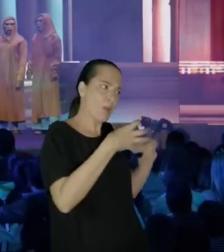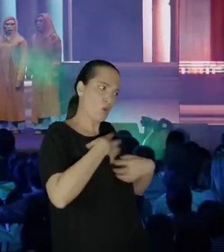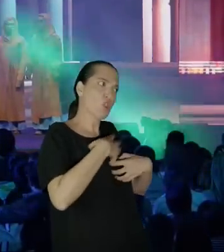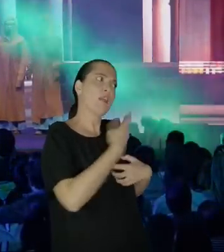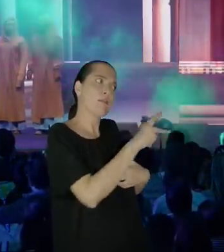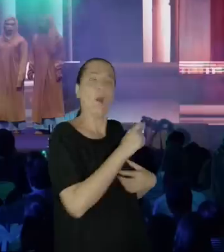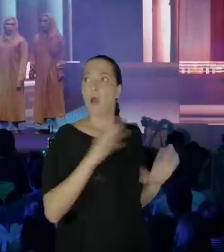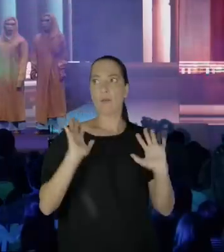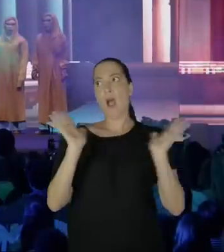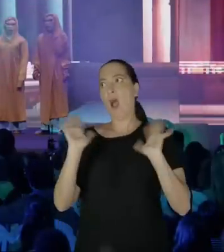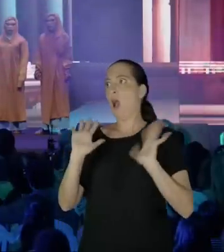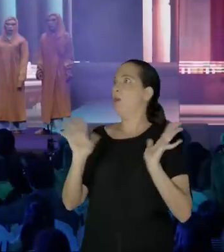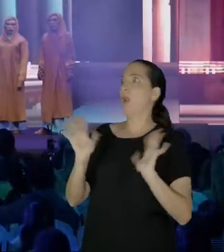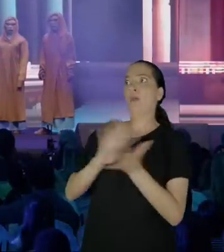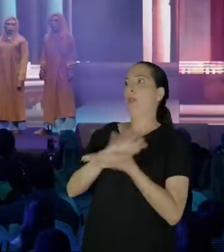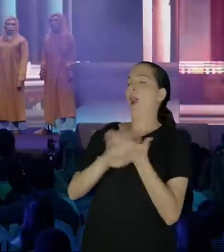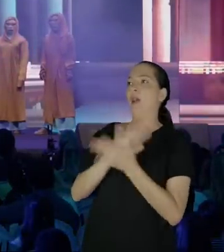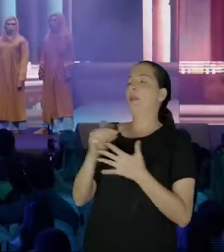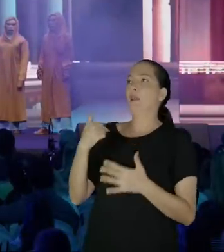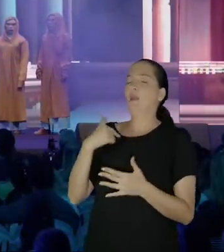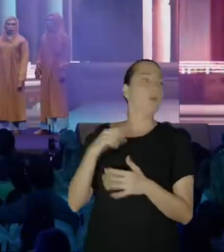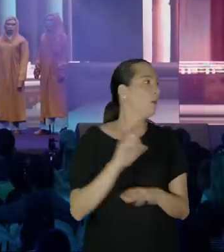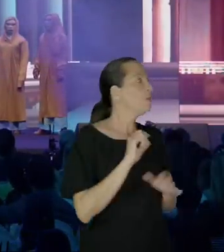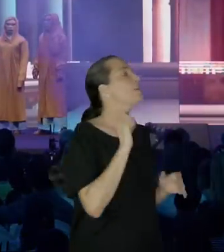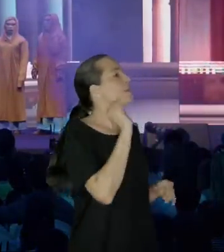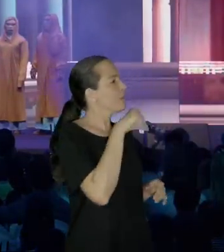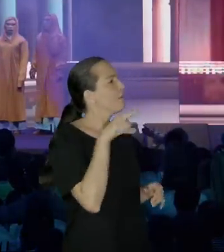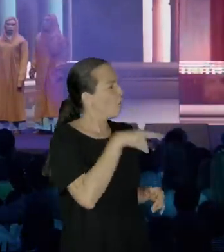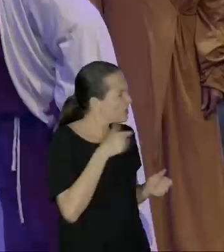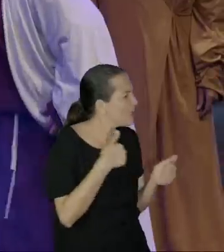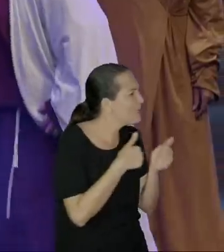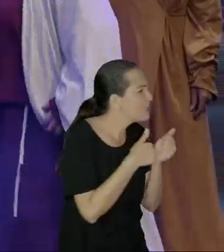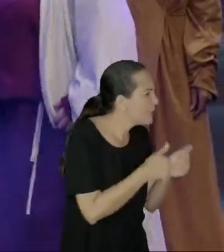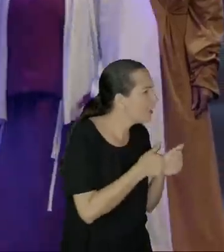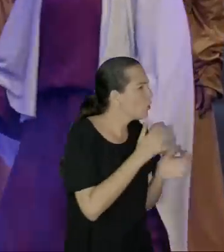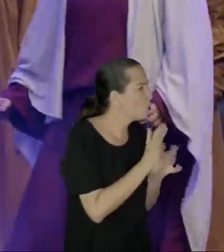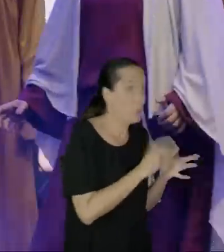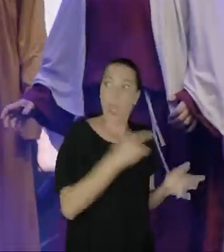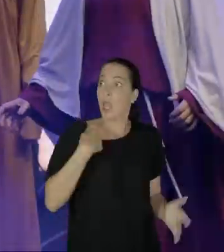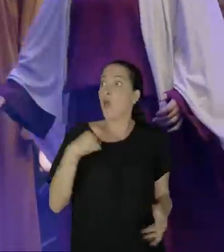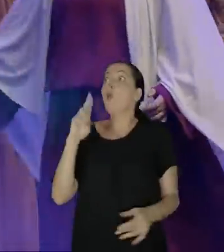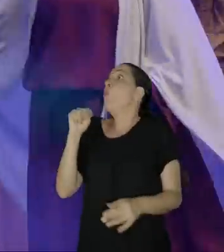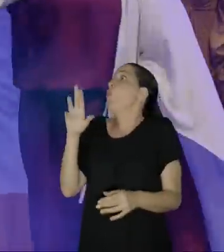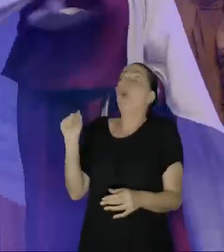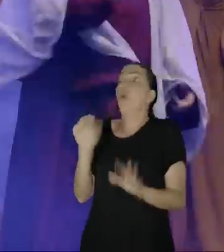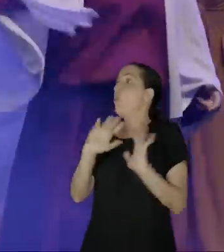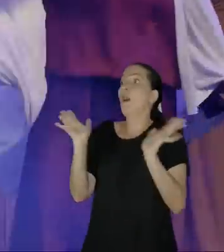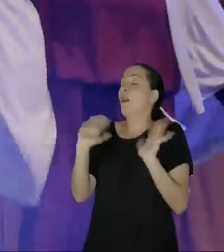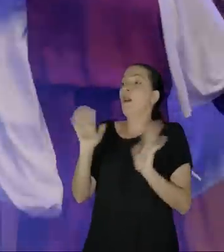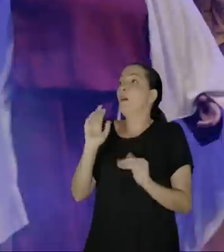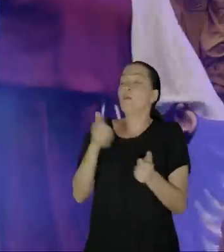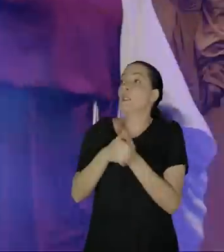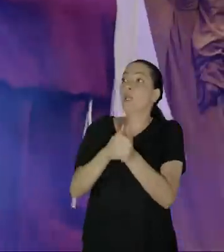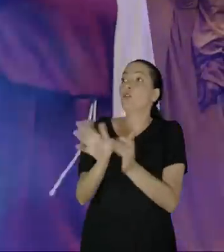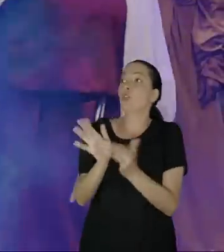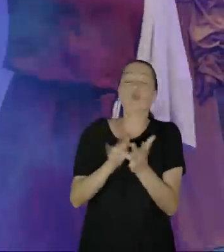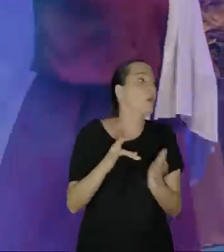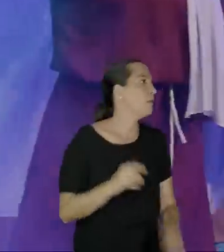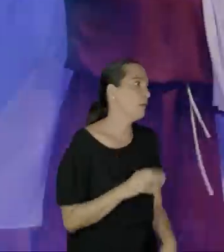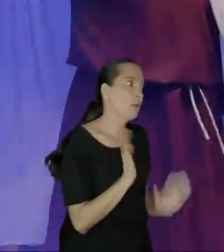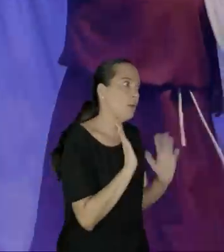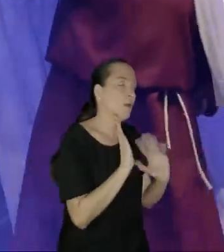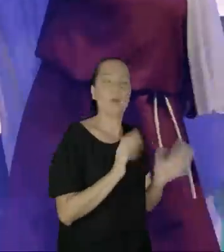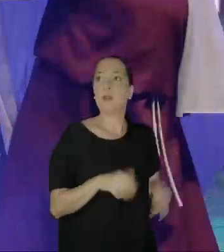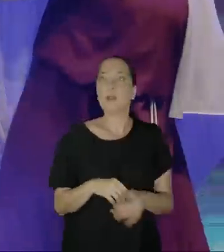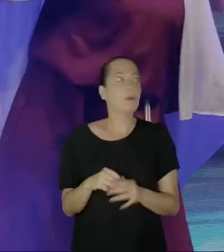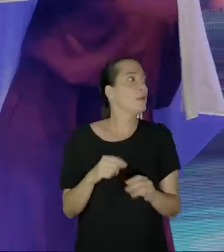sei sobre o que está falando. Você é seguidor daquele tal de Jesus? Nunca fui seguidor deste homem. Este homem, senhora,